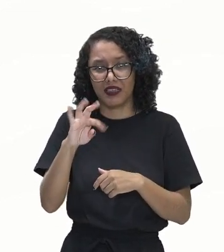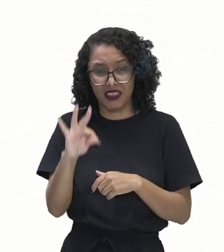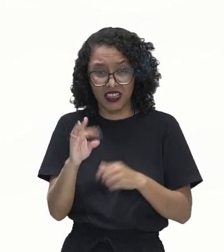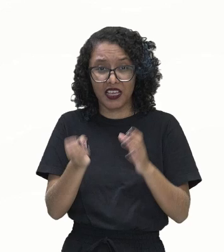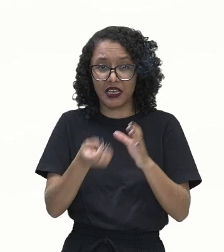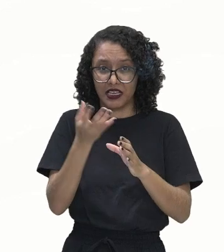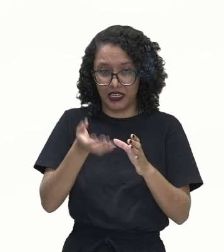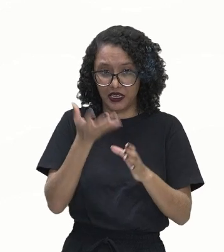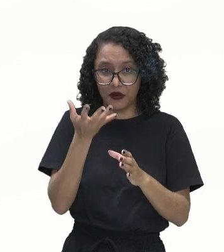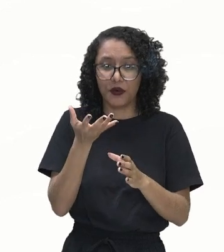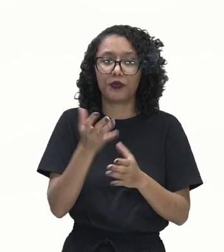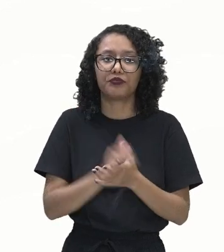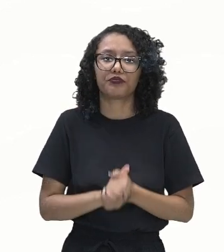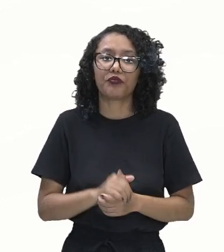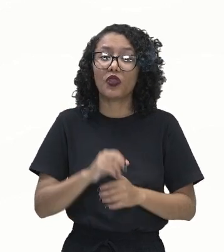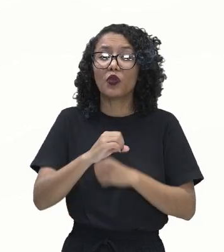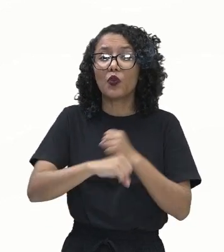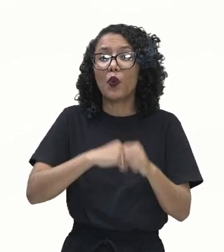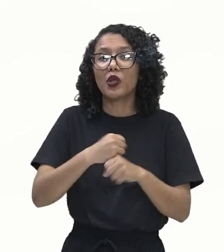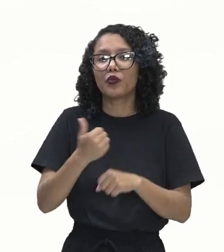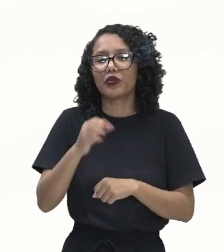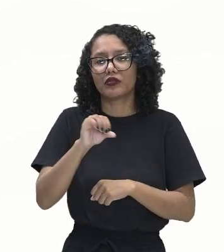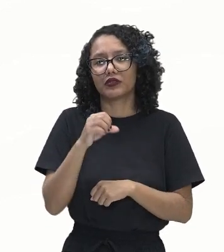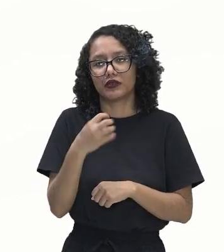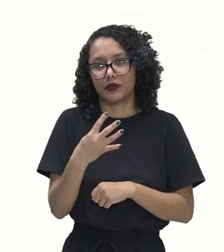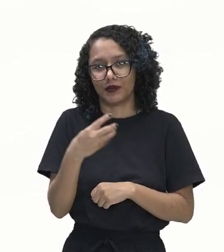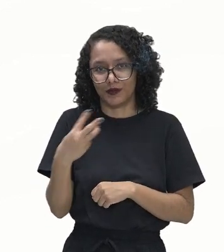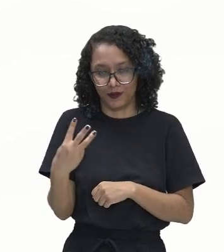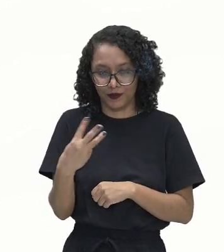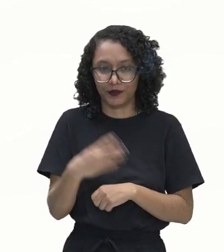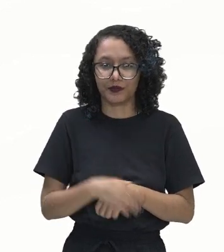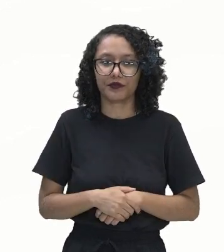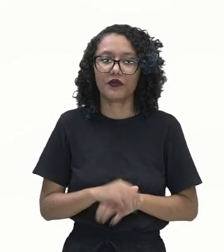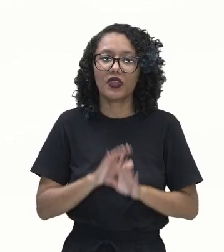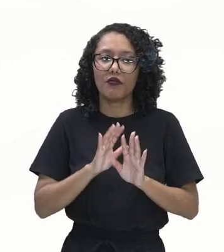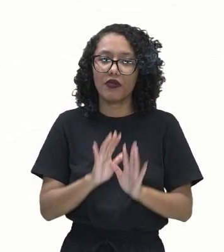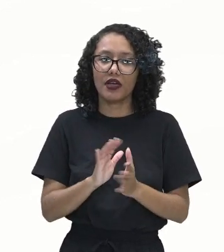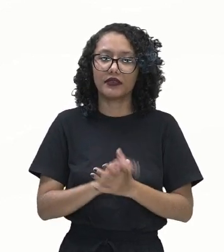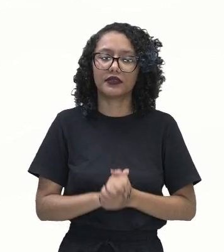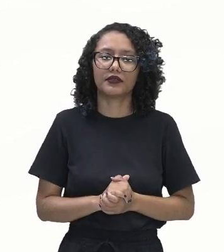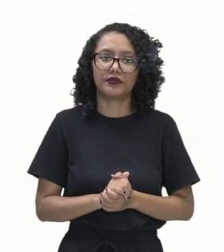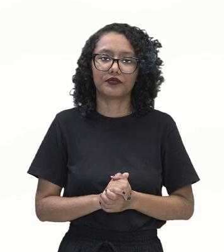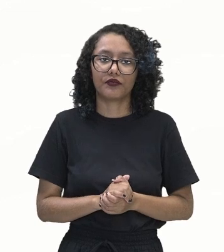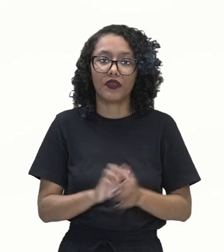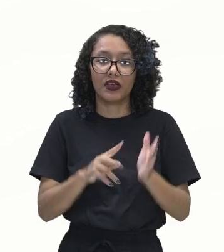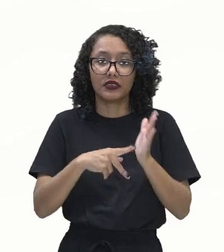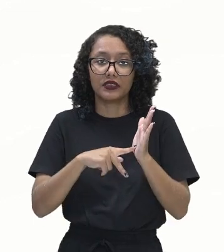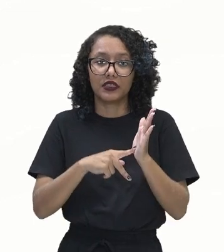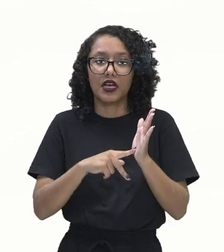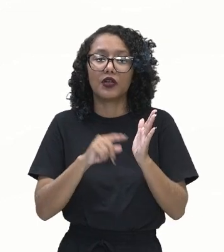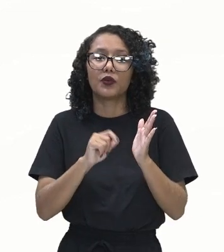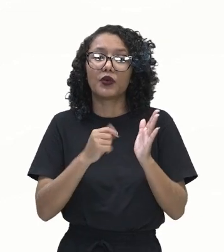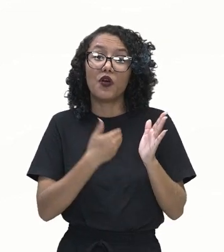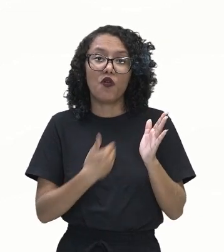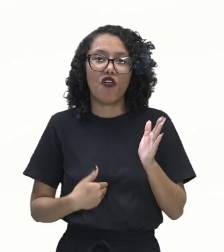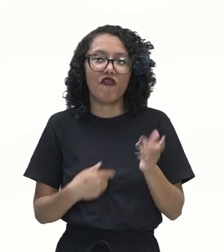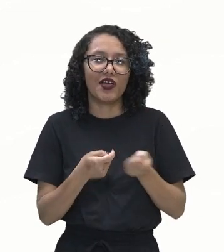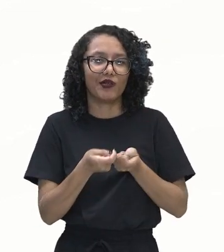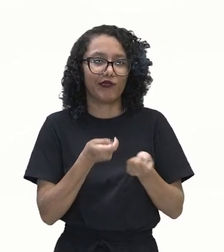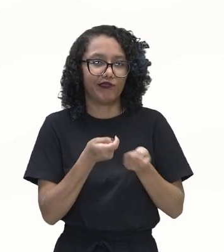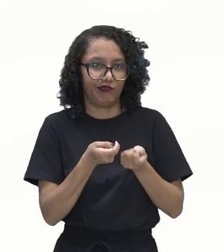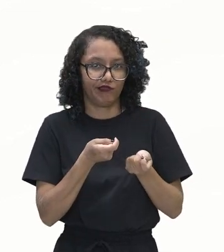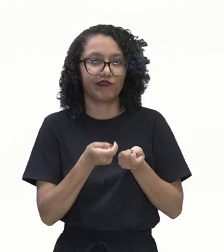de Trabalho, a CLT, em 1943. No entanto, os sindicatos eles passaram a ser controlados